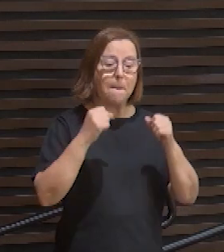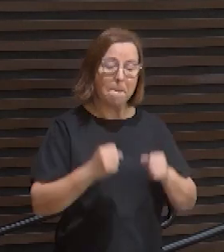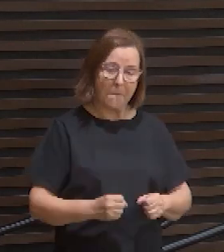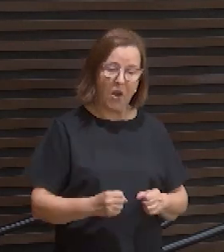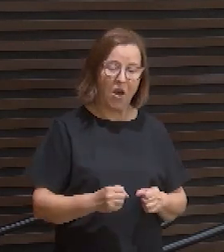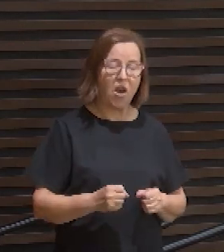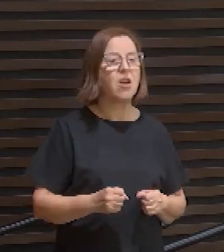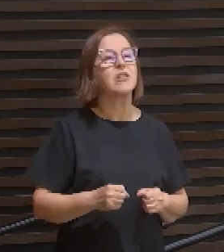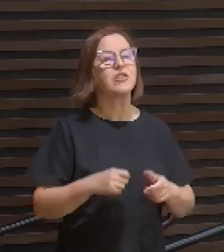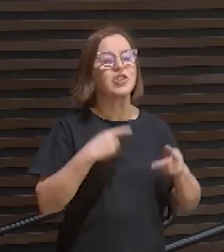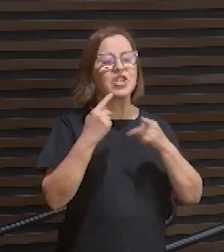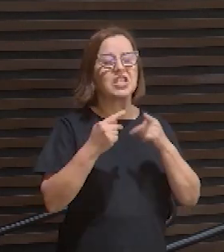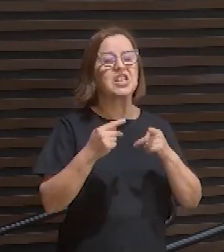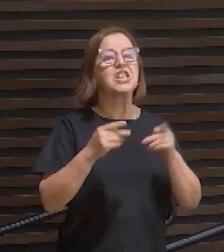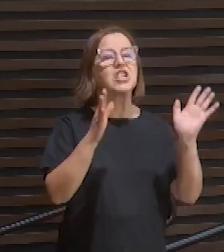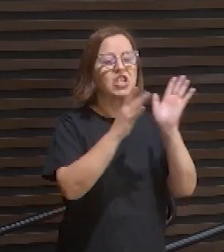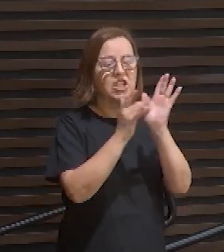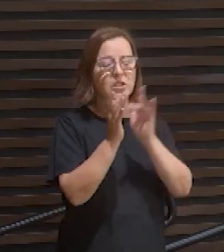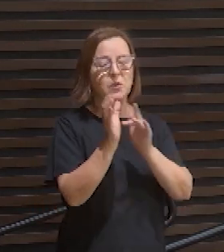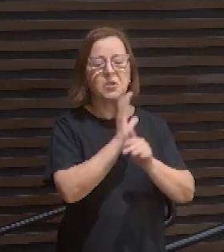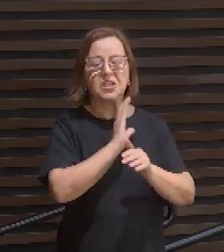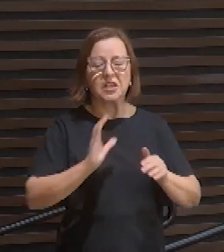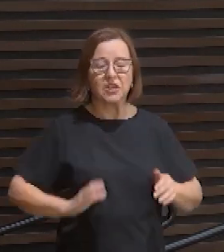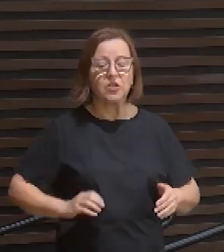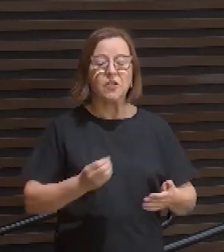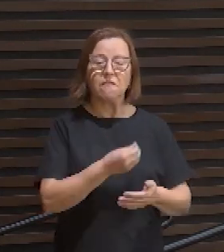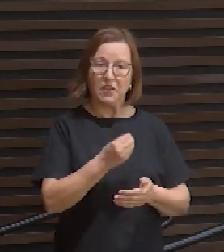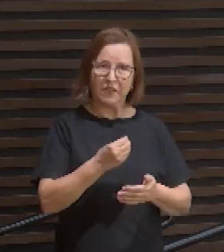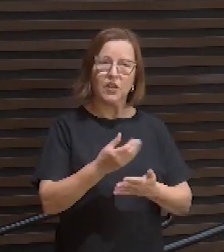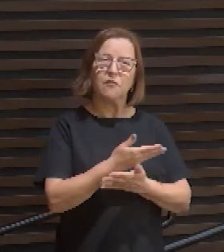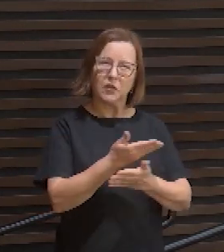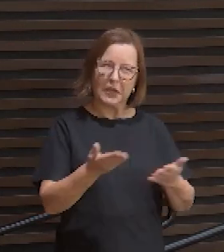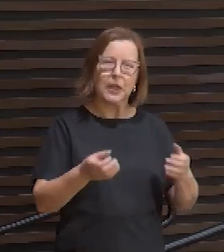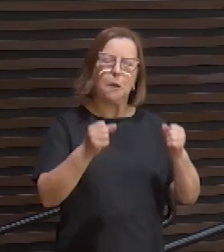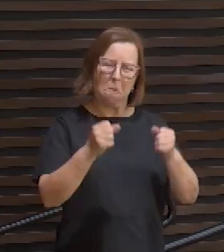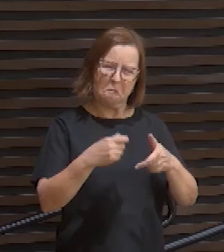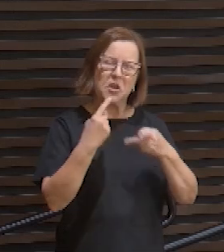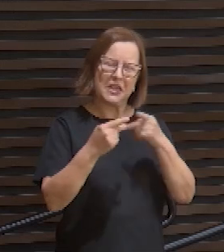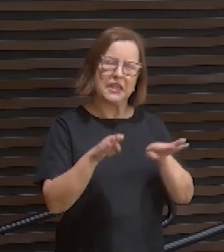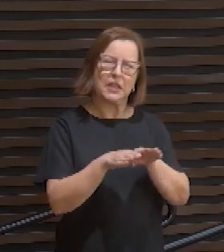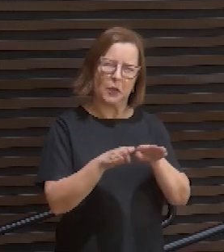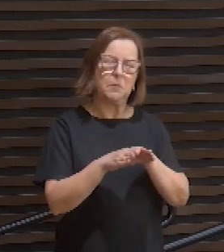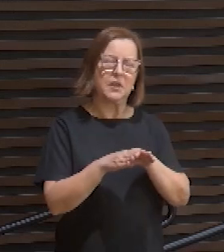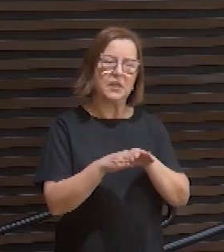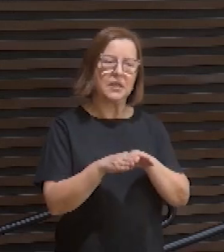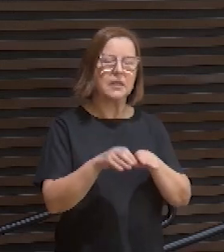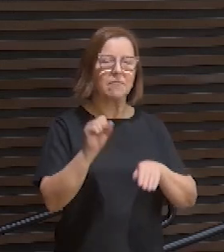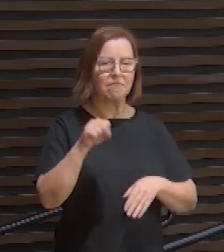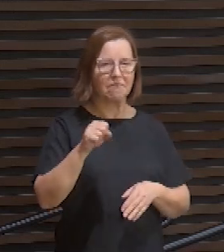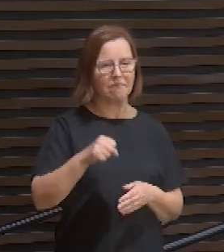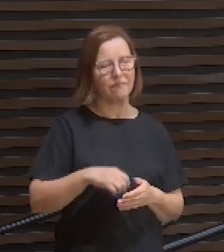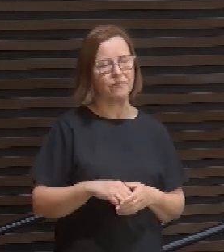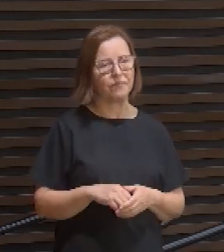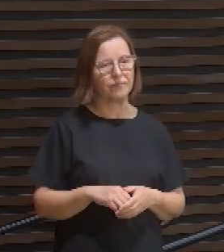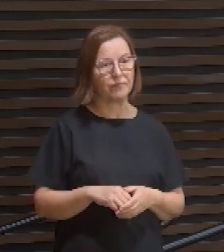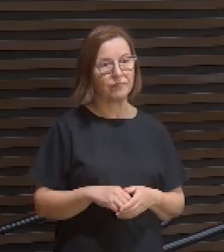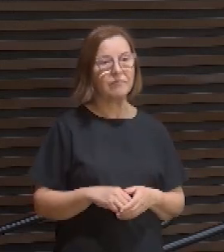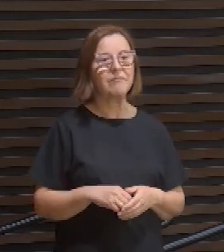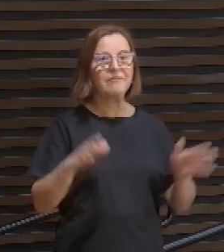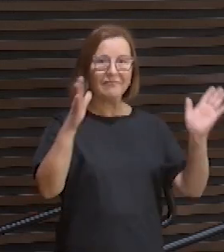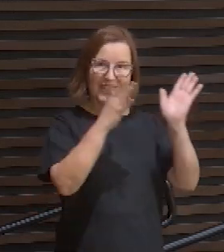vive. Você pode dizer isso, irmãos? Eu conheço Ele. Ele